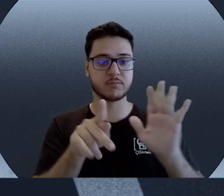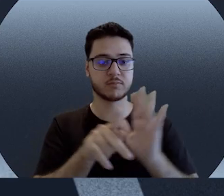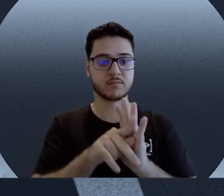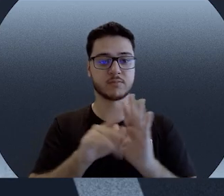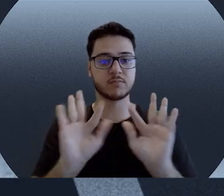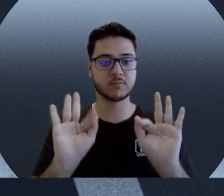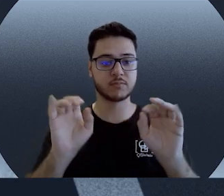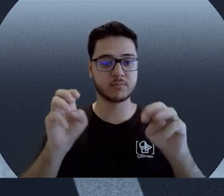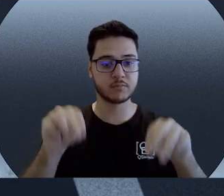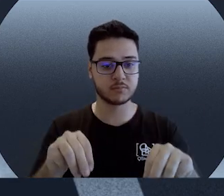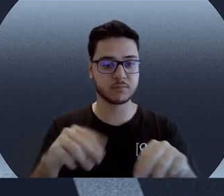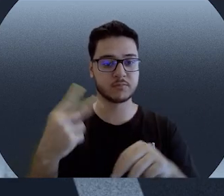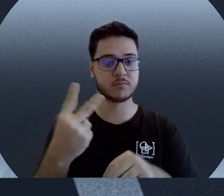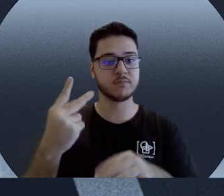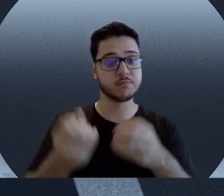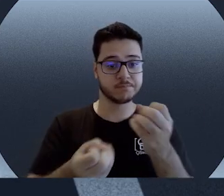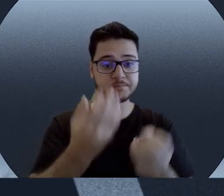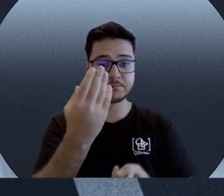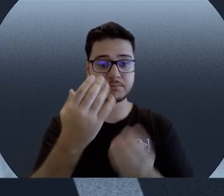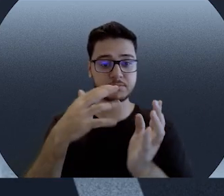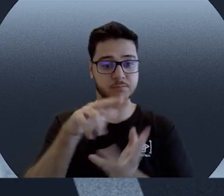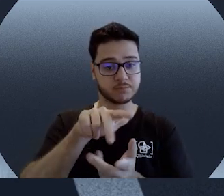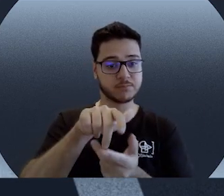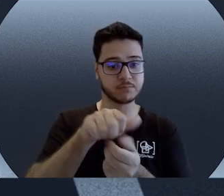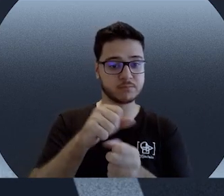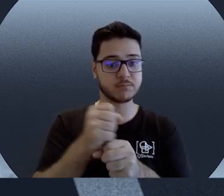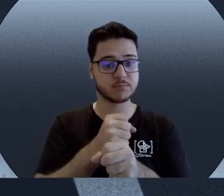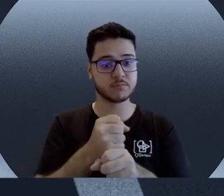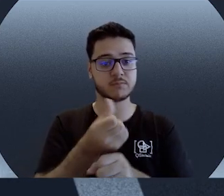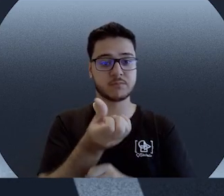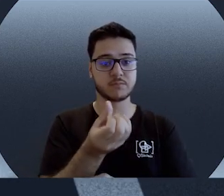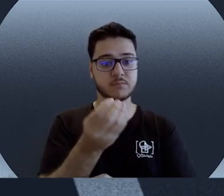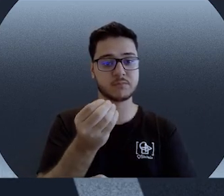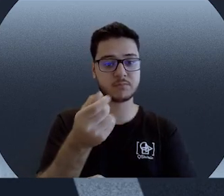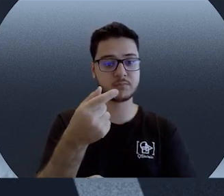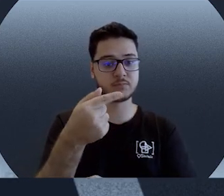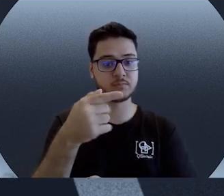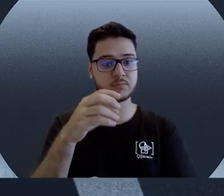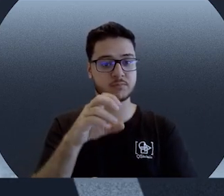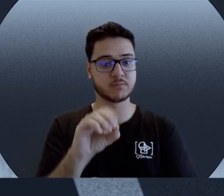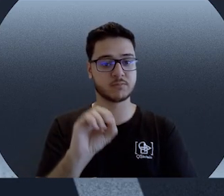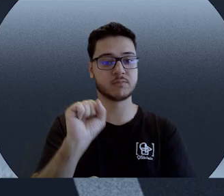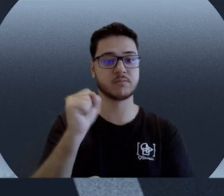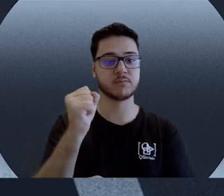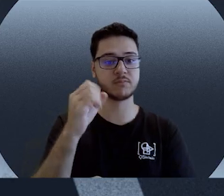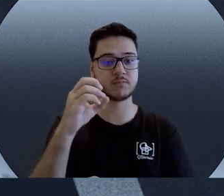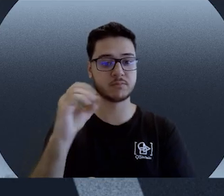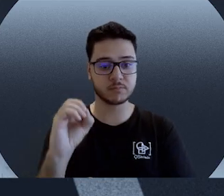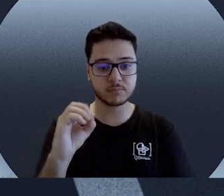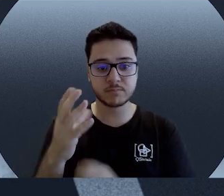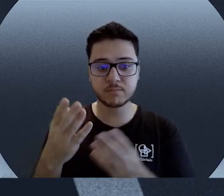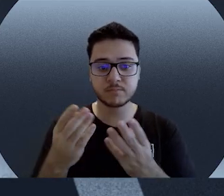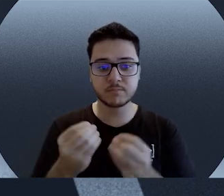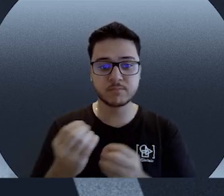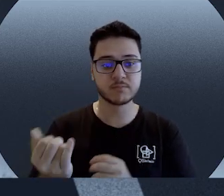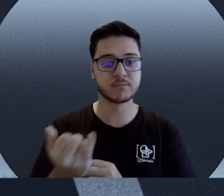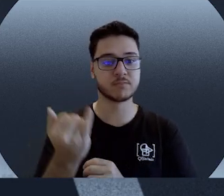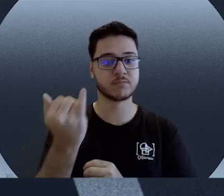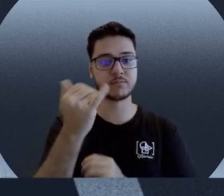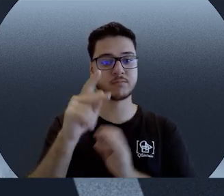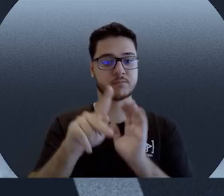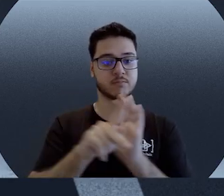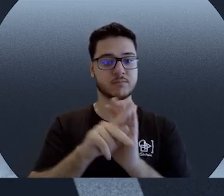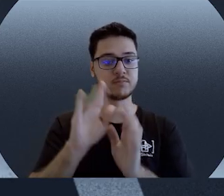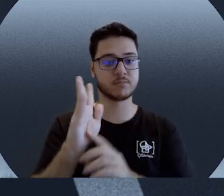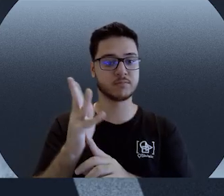pelo fim da Segunda Guerra Mundial, a década de 60, 70 e 80 foi muito importante para o mundo das